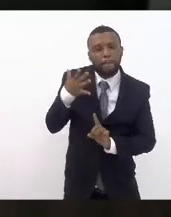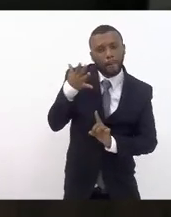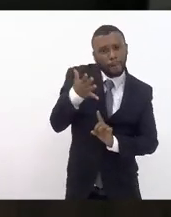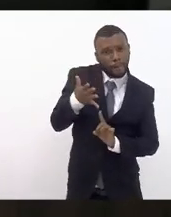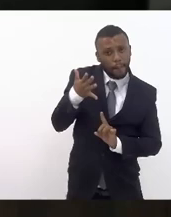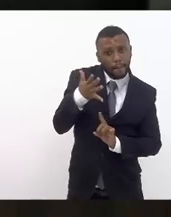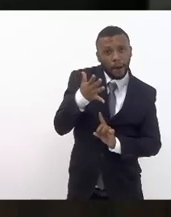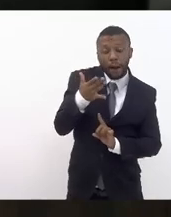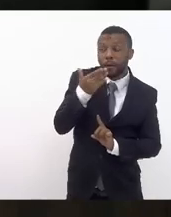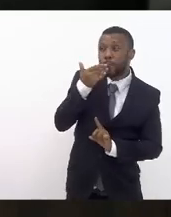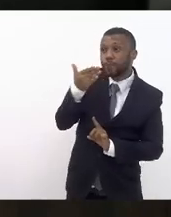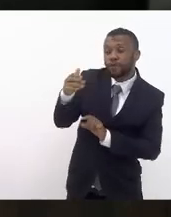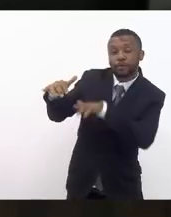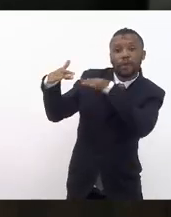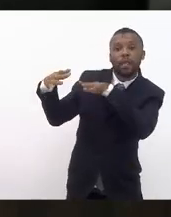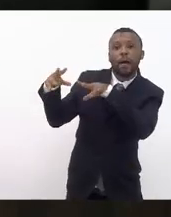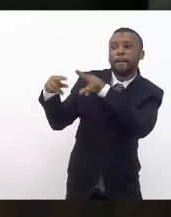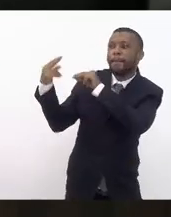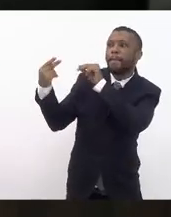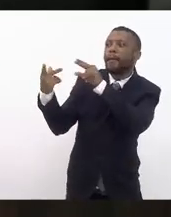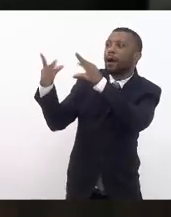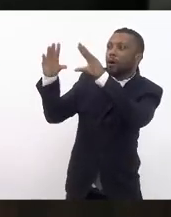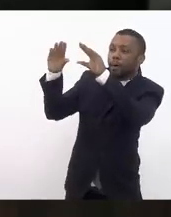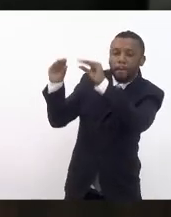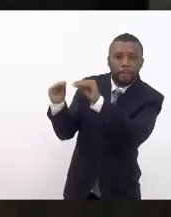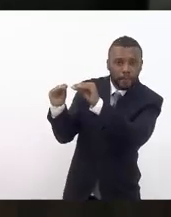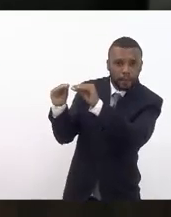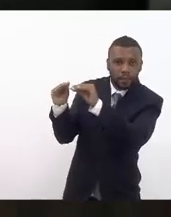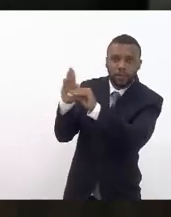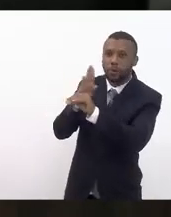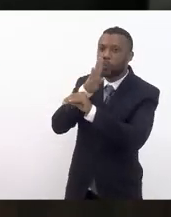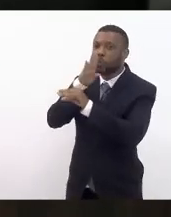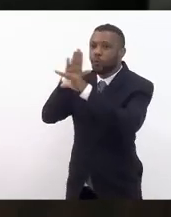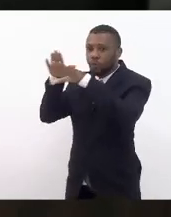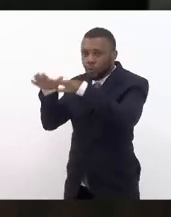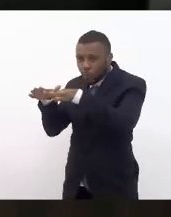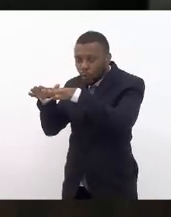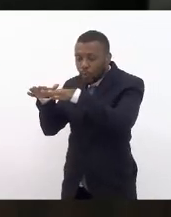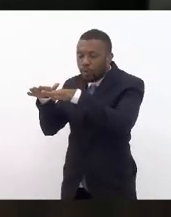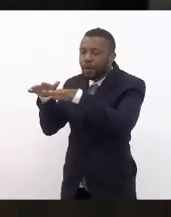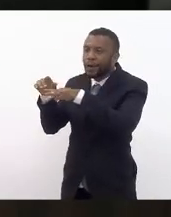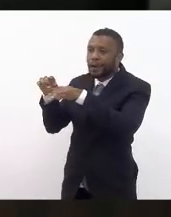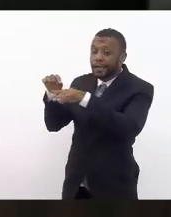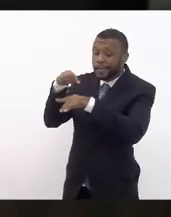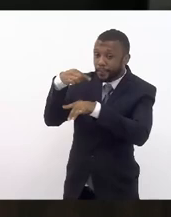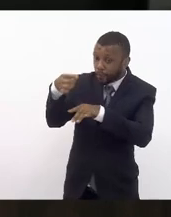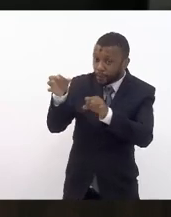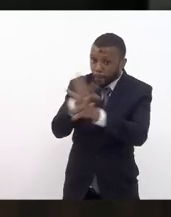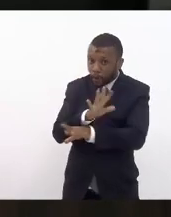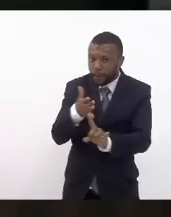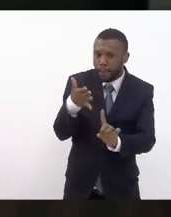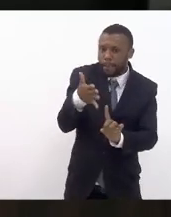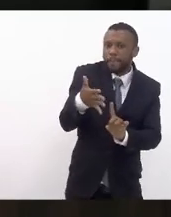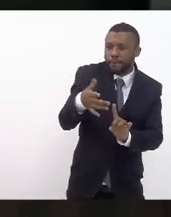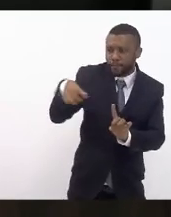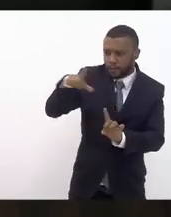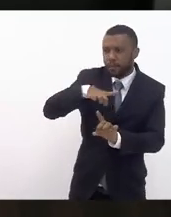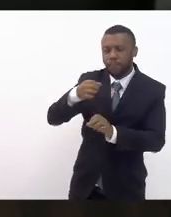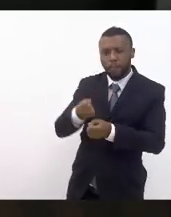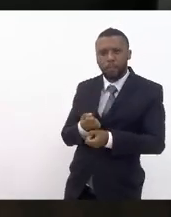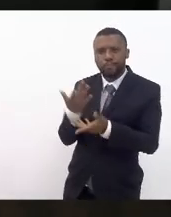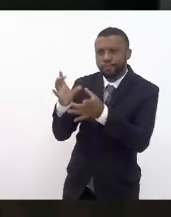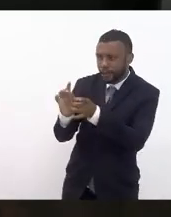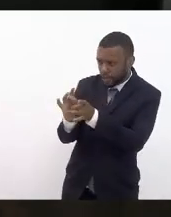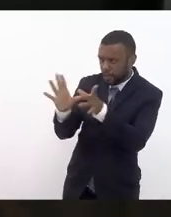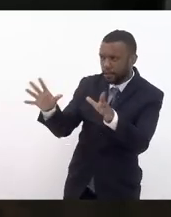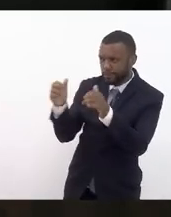pronunciando, que houvesse o silêncio para ouvi-lo e, logo em seguida, vocês têm a liberdade de se manifestar, tá bom? Vamos combinar assim.